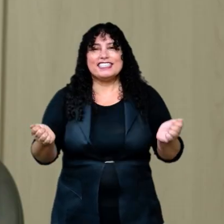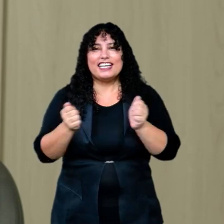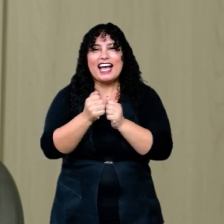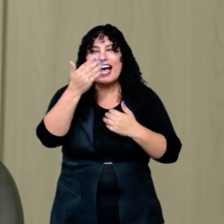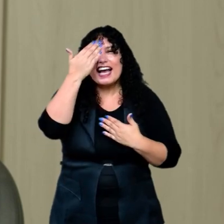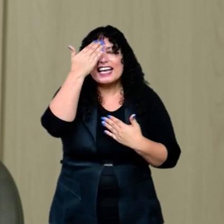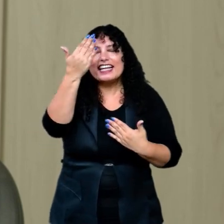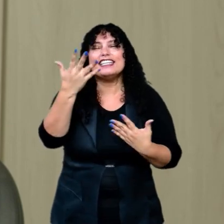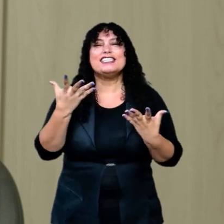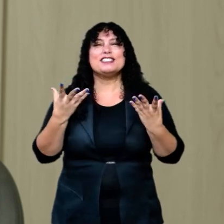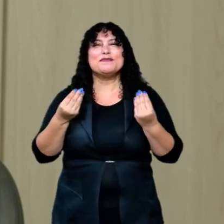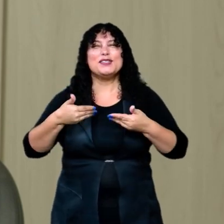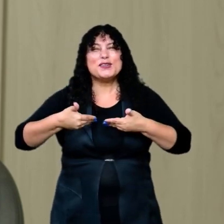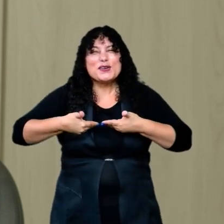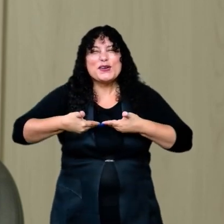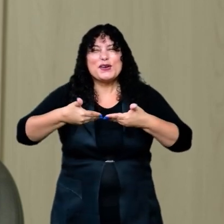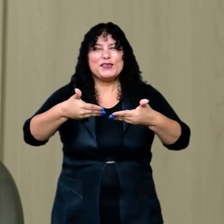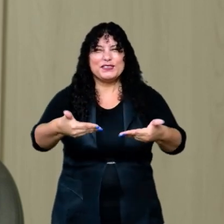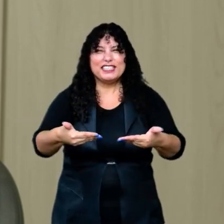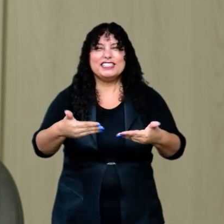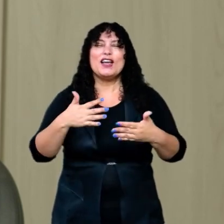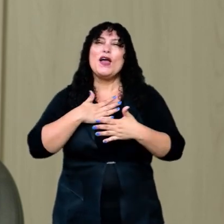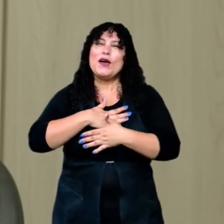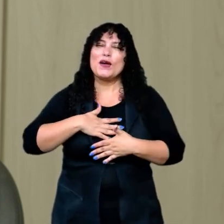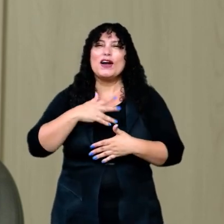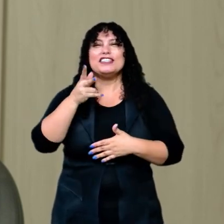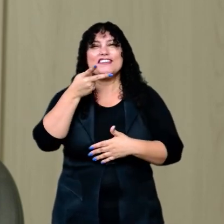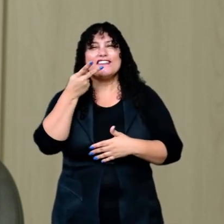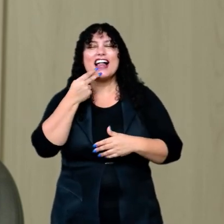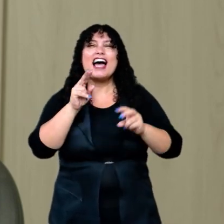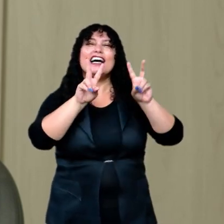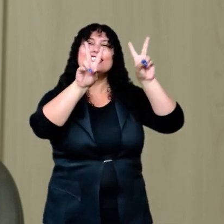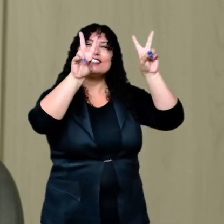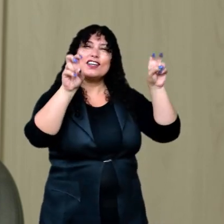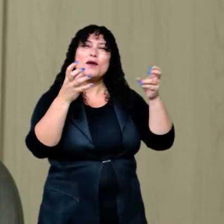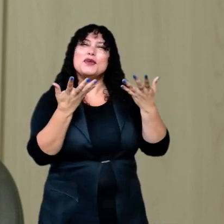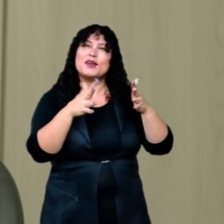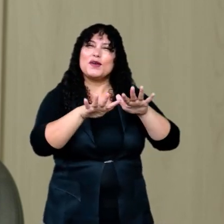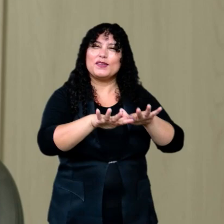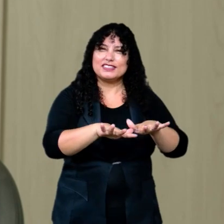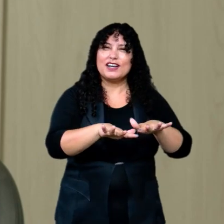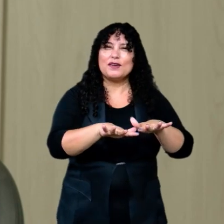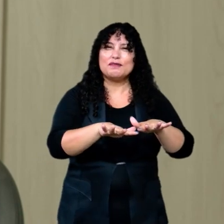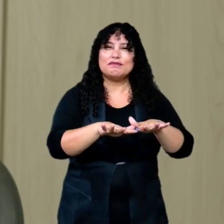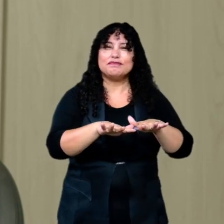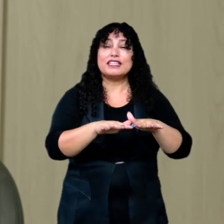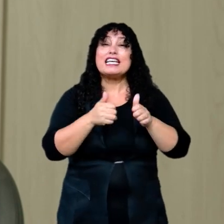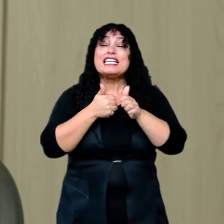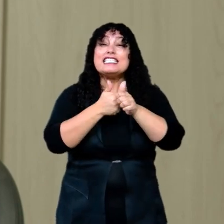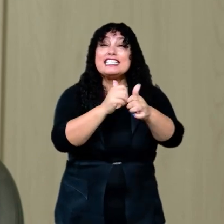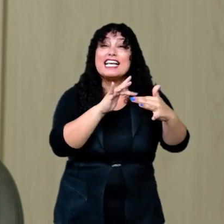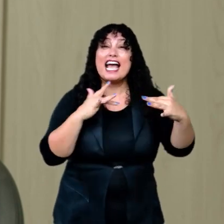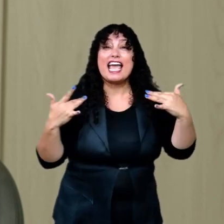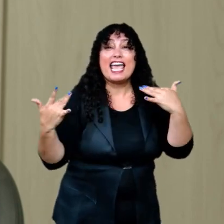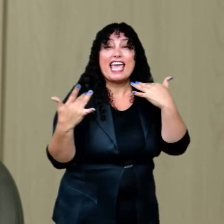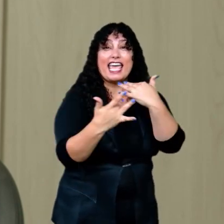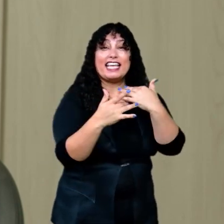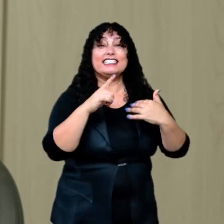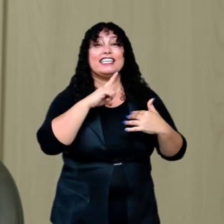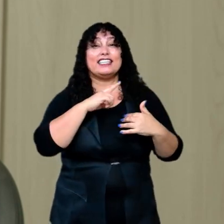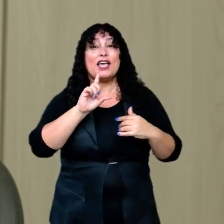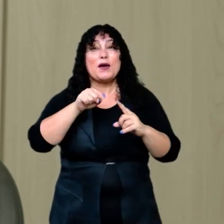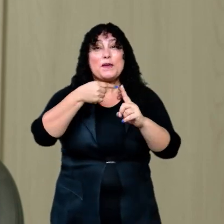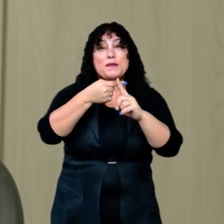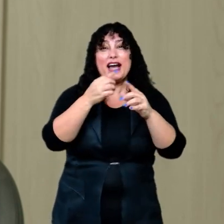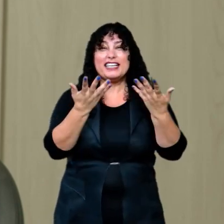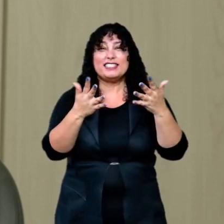Agradeço demais esse convite. Eu sempre gosto de falar, né, sobre inclusão. Sigam as nossas redes sociais. Eu tenho Mais